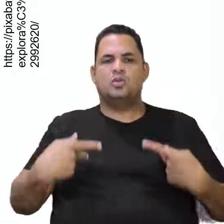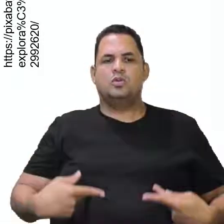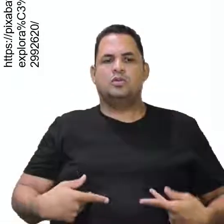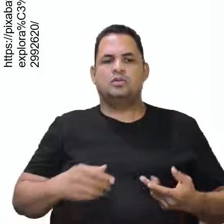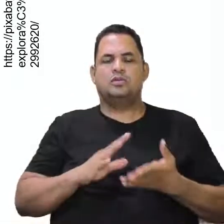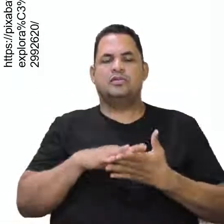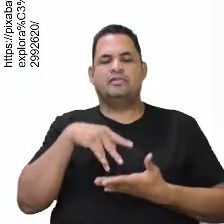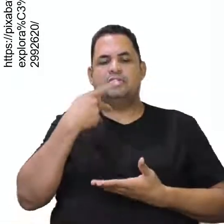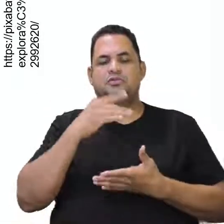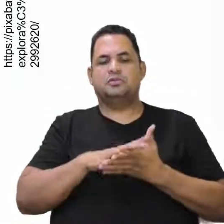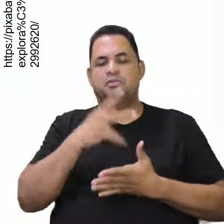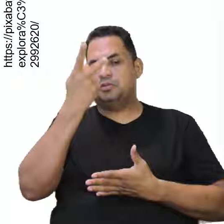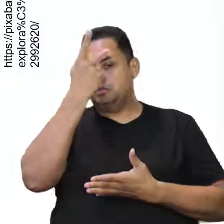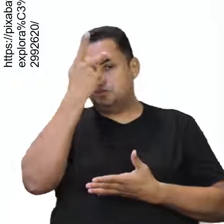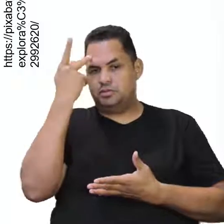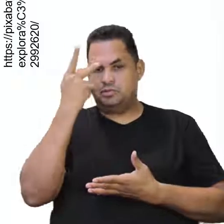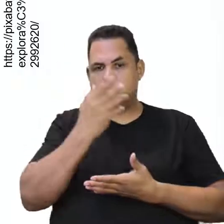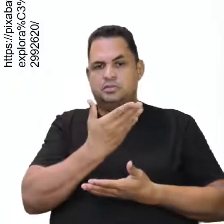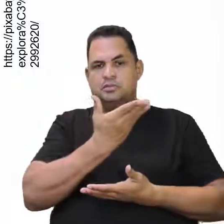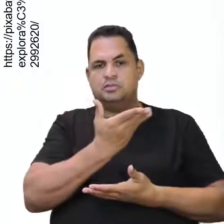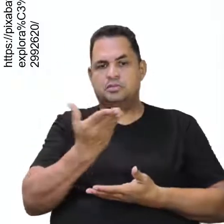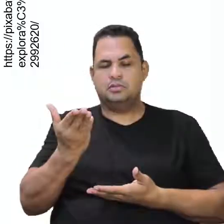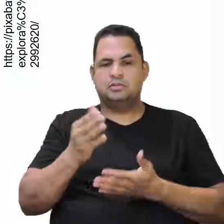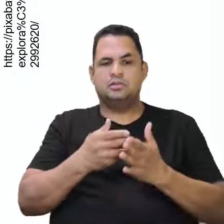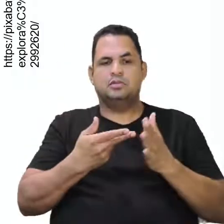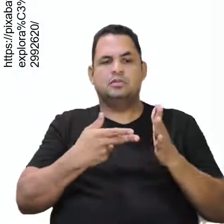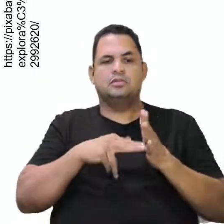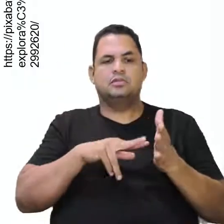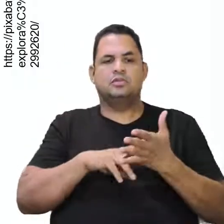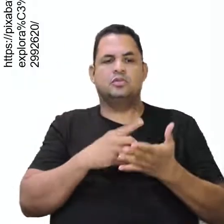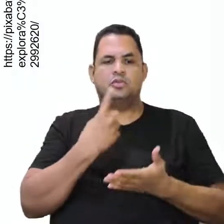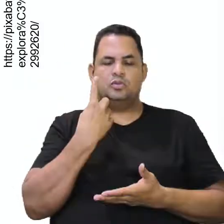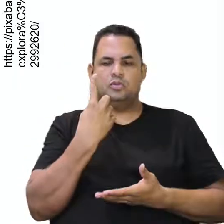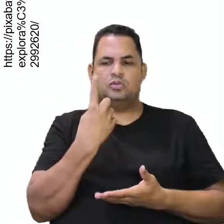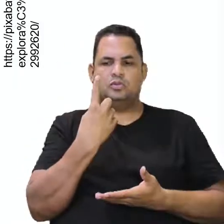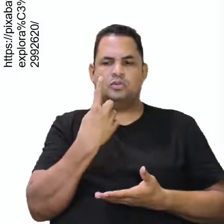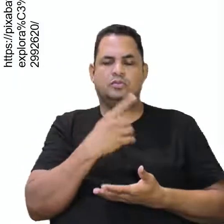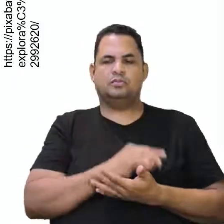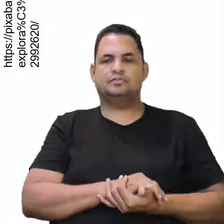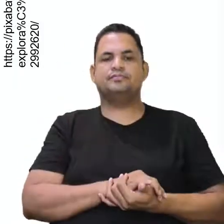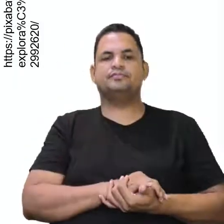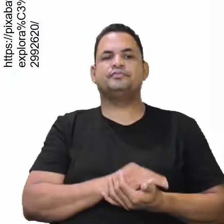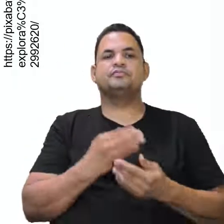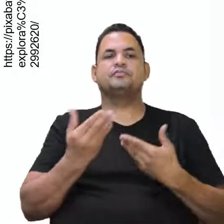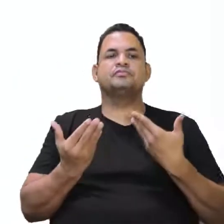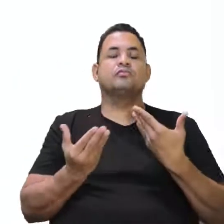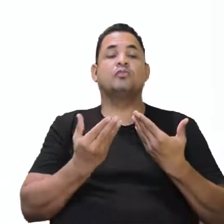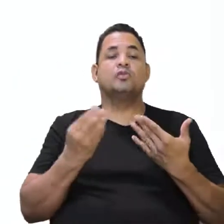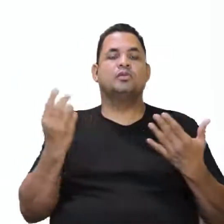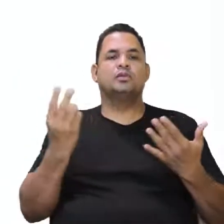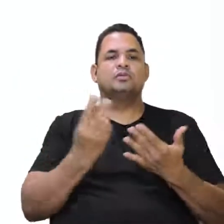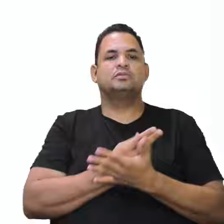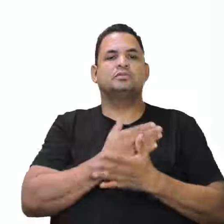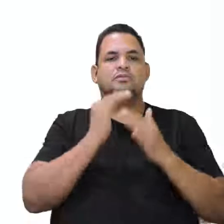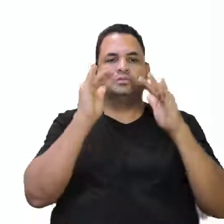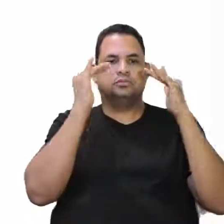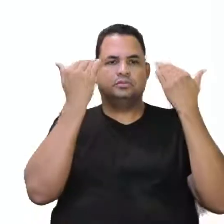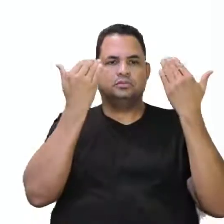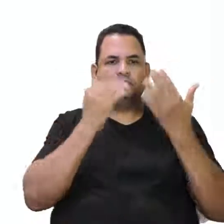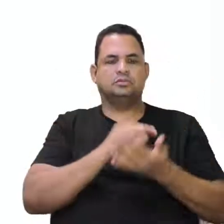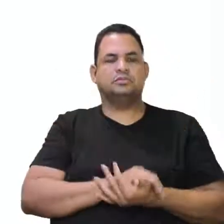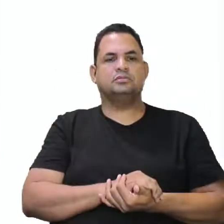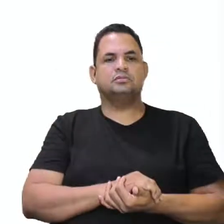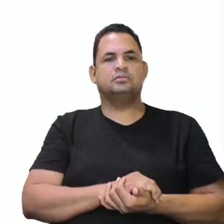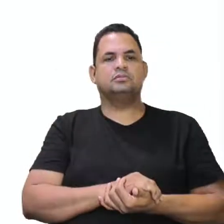sobre pessoas. E a palavra one, que significa um. Como é que vai acontecer isso? Preste atenção nessa tabela